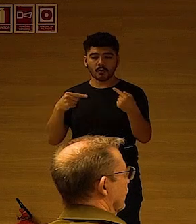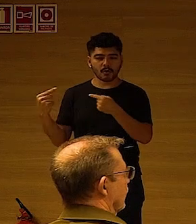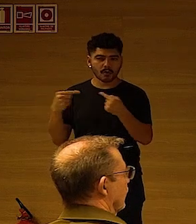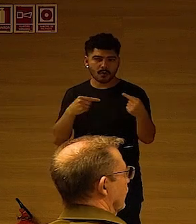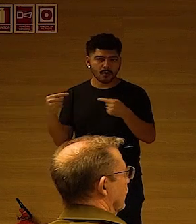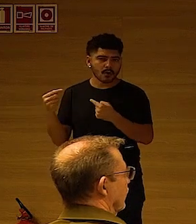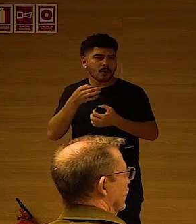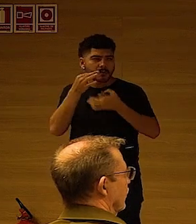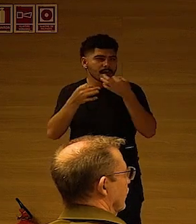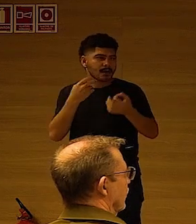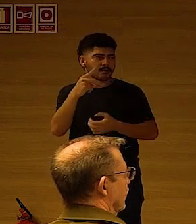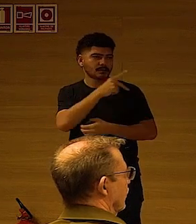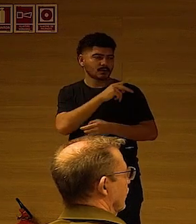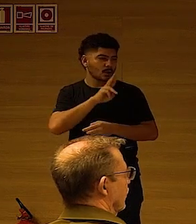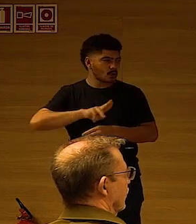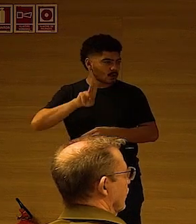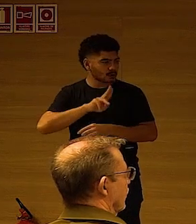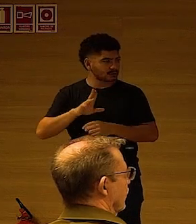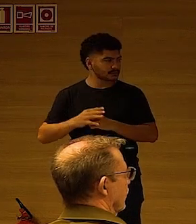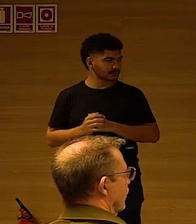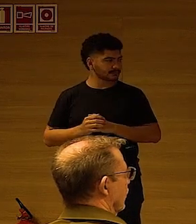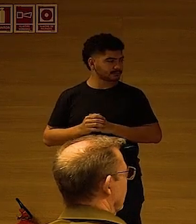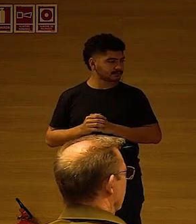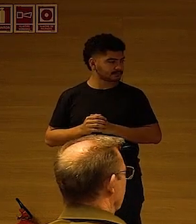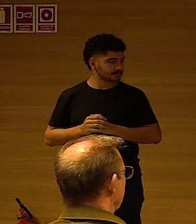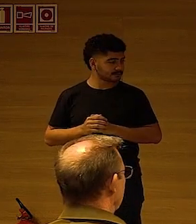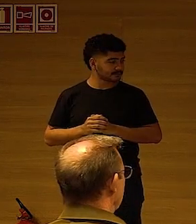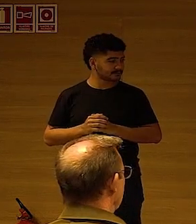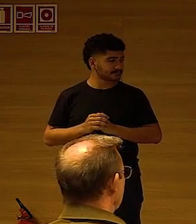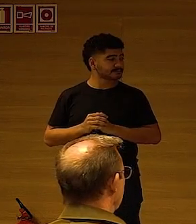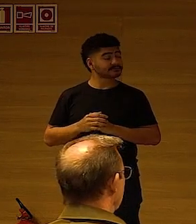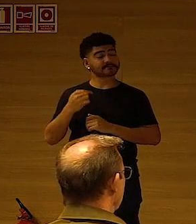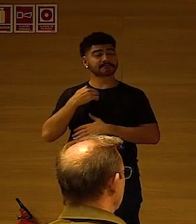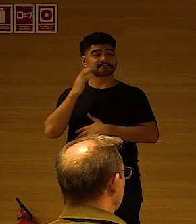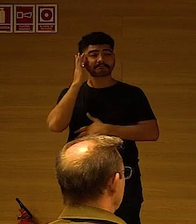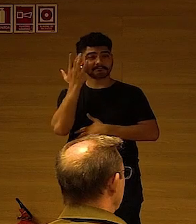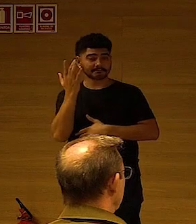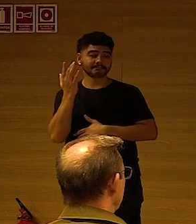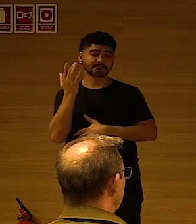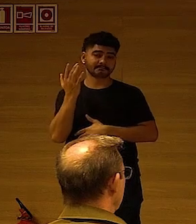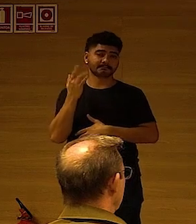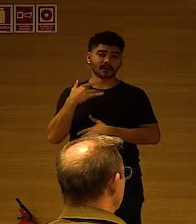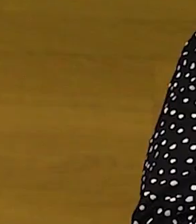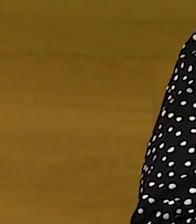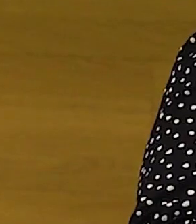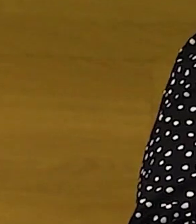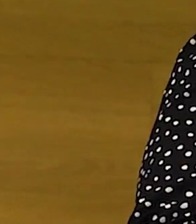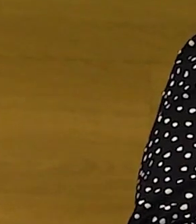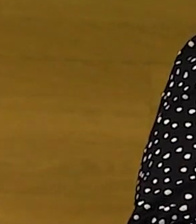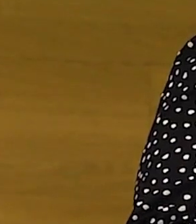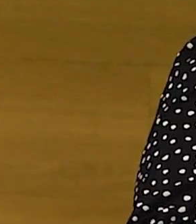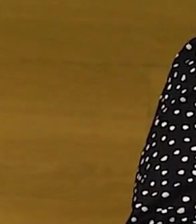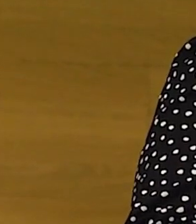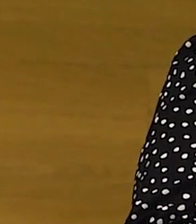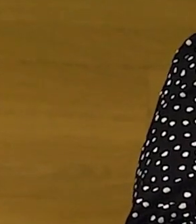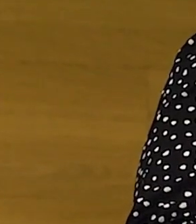vai? Eu acho assim que para pessoas da geração deles e da minha, eu acho que